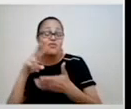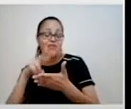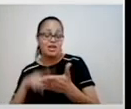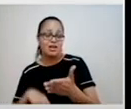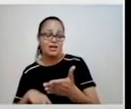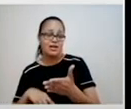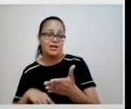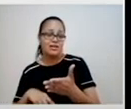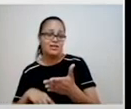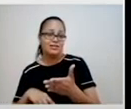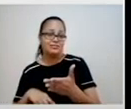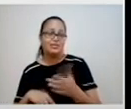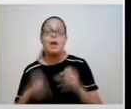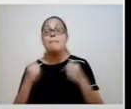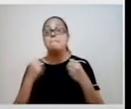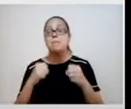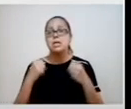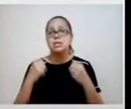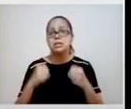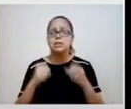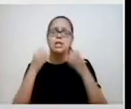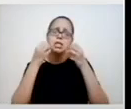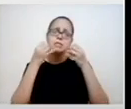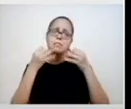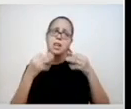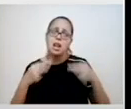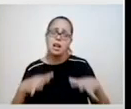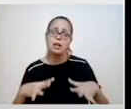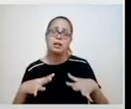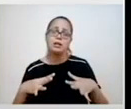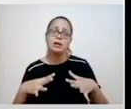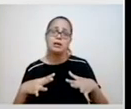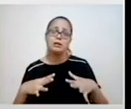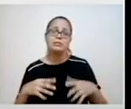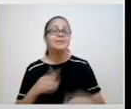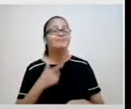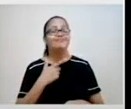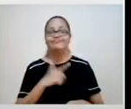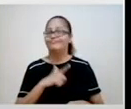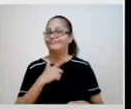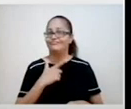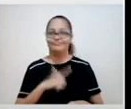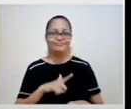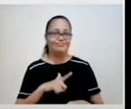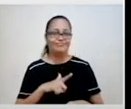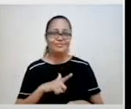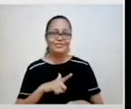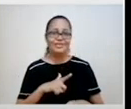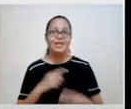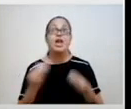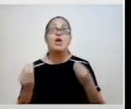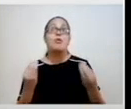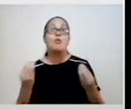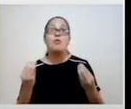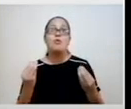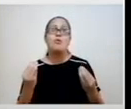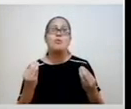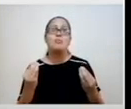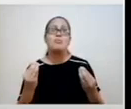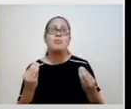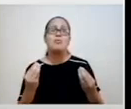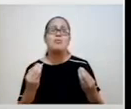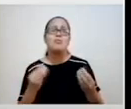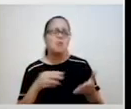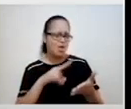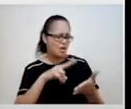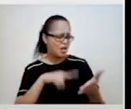isso que ela tem que ser mais explícita, tem que ser muito mais explicada. Meu leitor não vai ter a chance de falar, mas o que você quis dizer aqui?